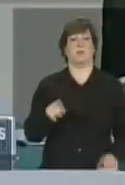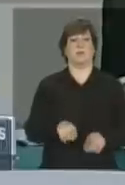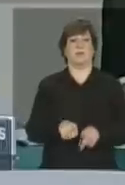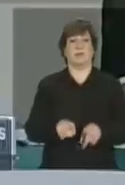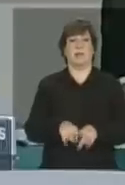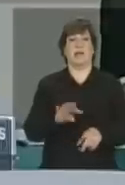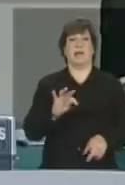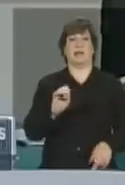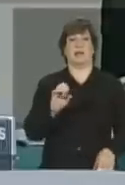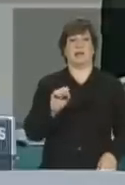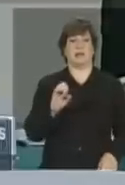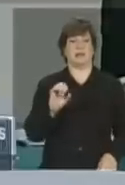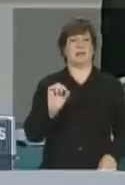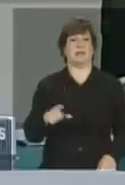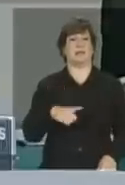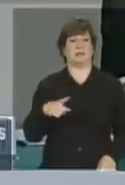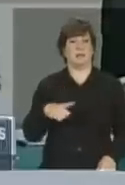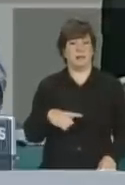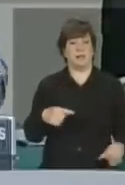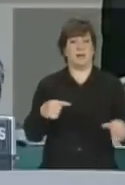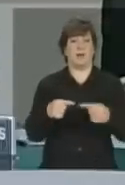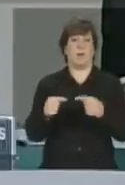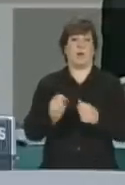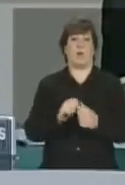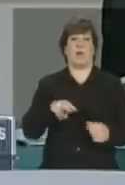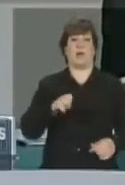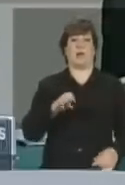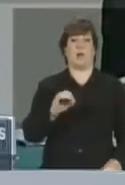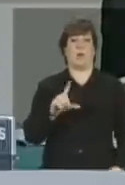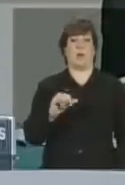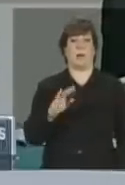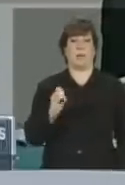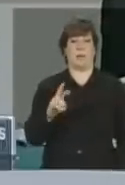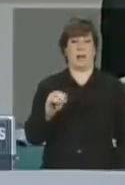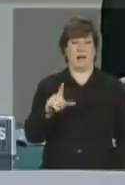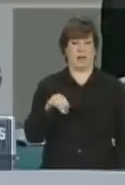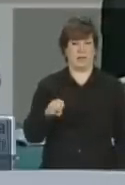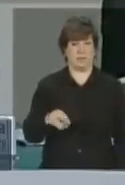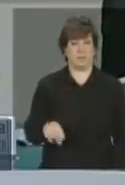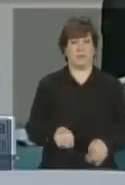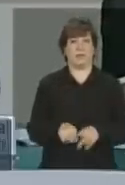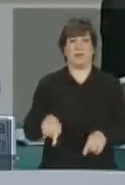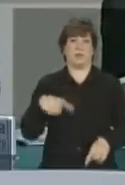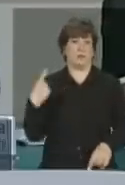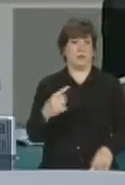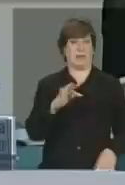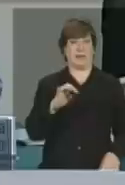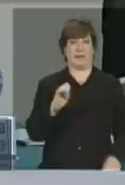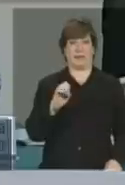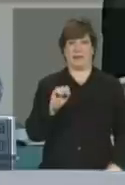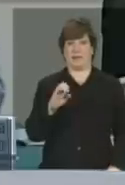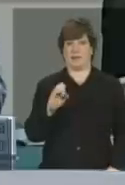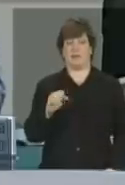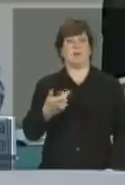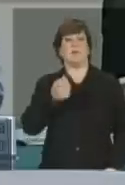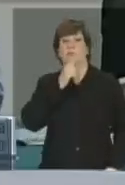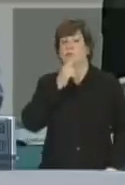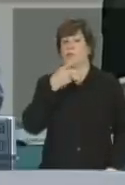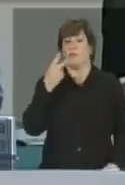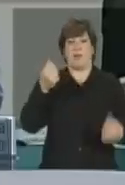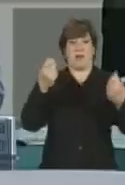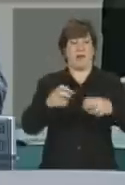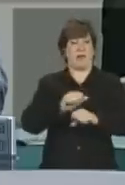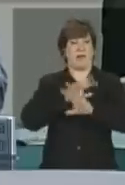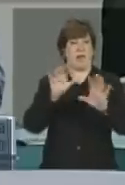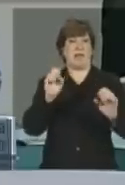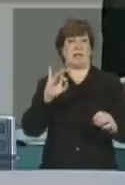são fundamentadas no neoliberalismo, as teses não deixam claro se você vai gerar emprego e se é oportunidade para o desenvolvimento